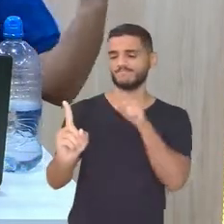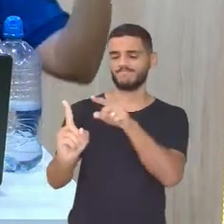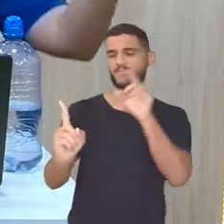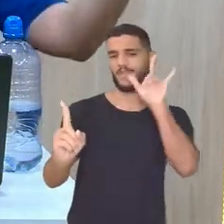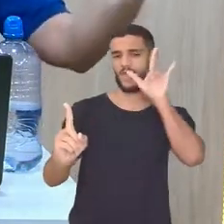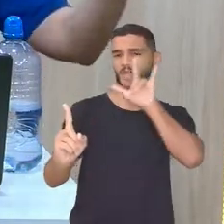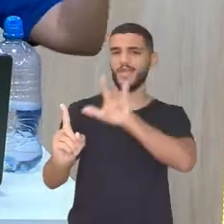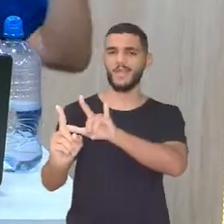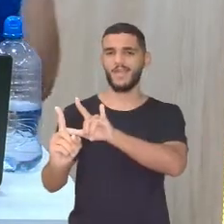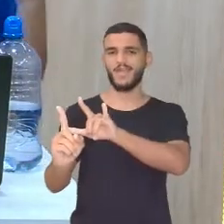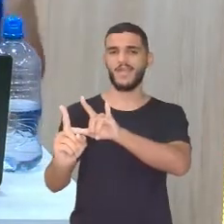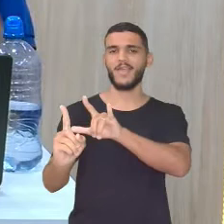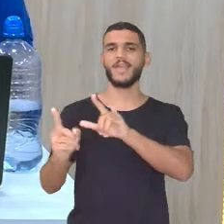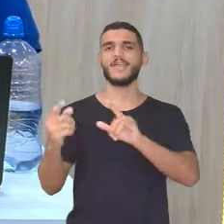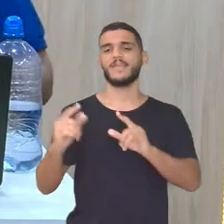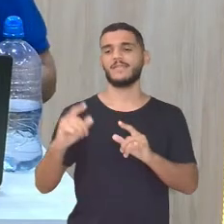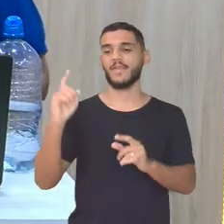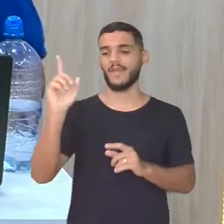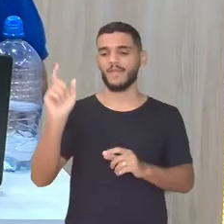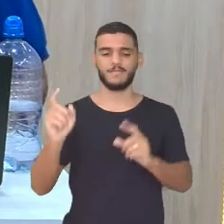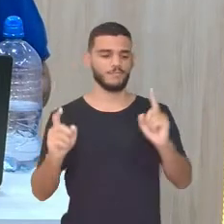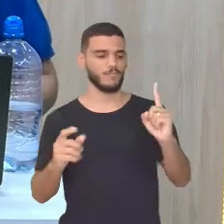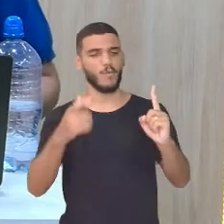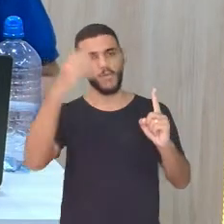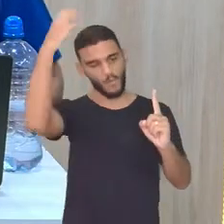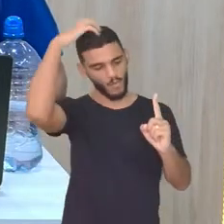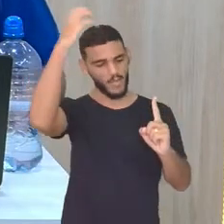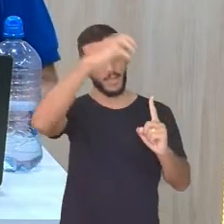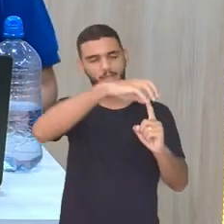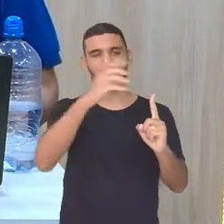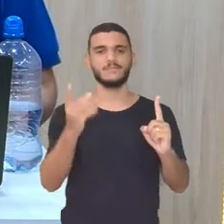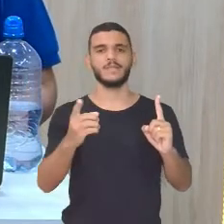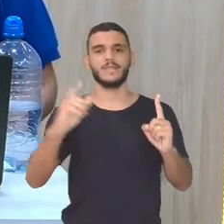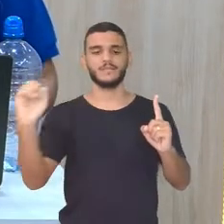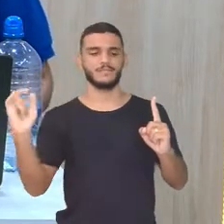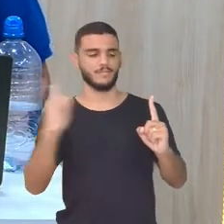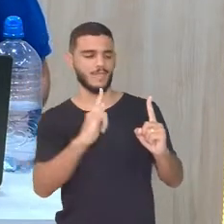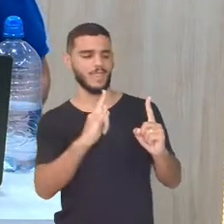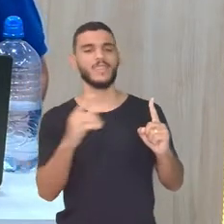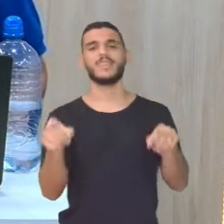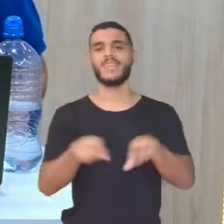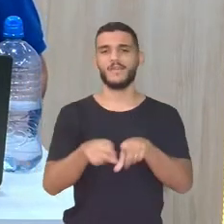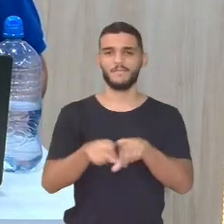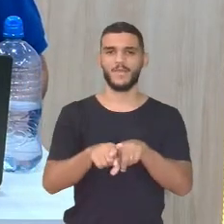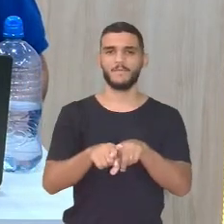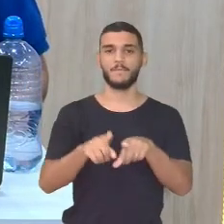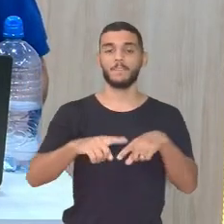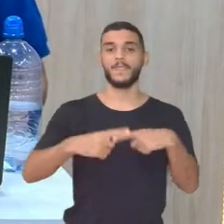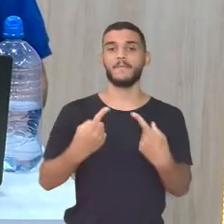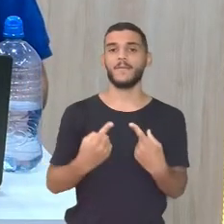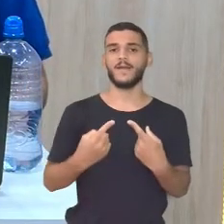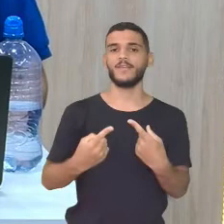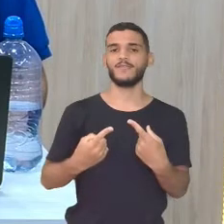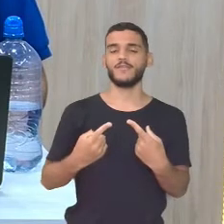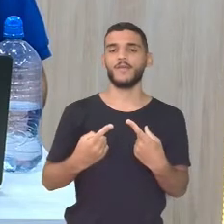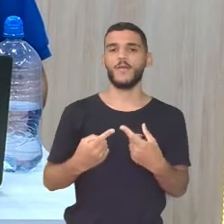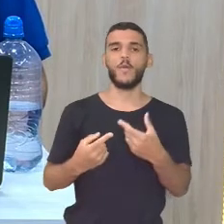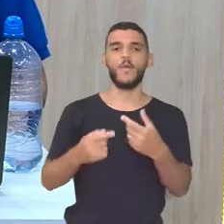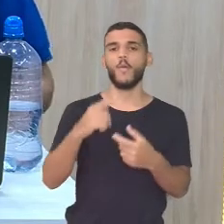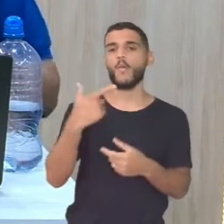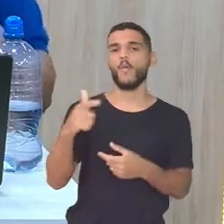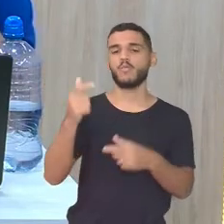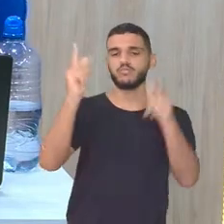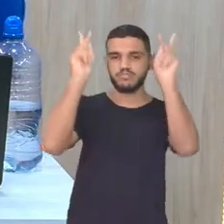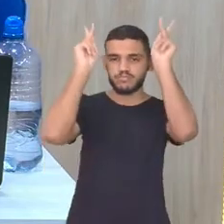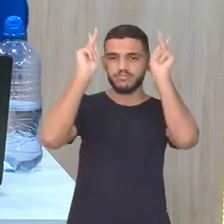mais amava, e a filha também. Mas aí a gente já tem o quê? A complicação, É. que é quando chega o príncipe. A gente tem